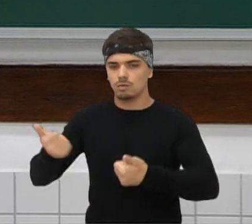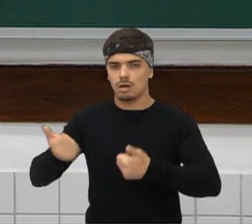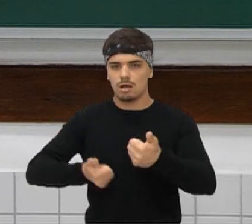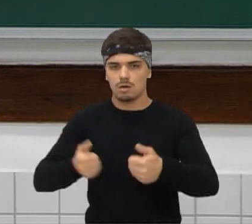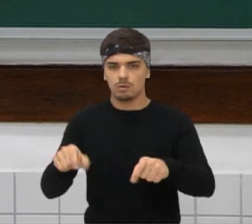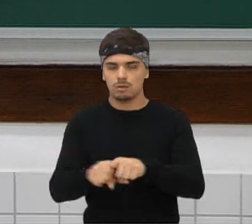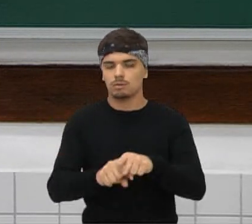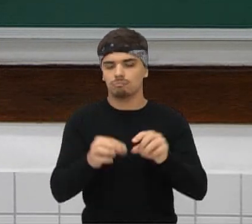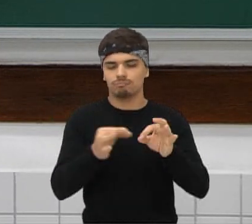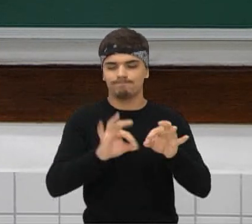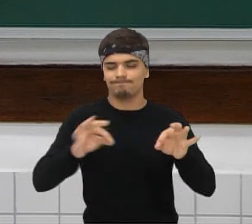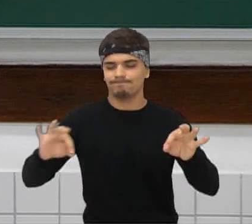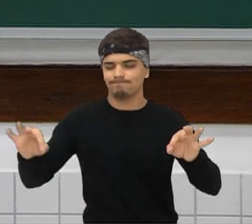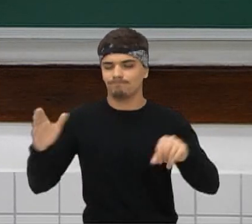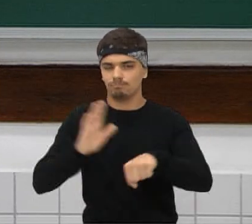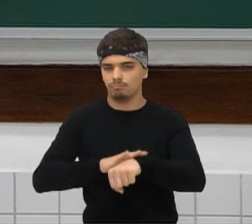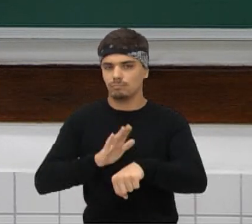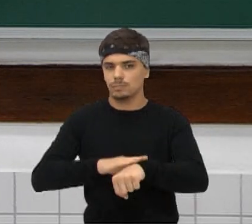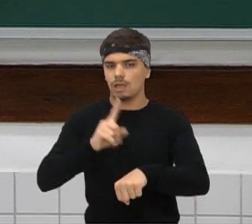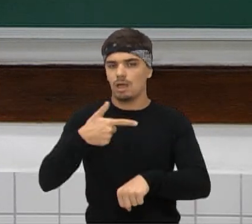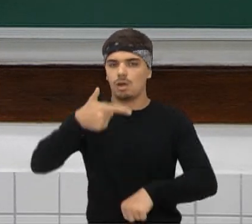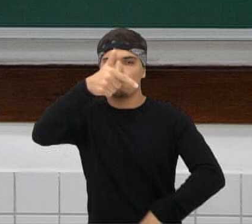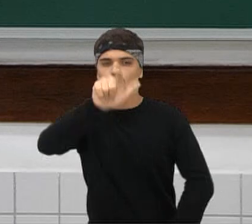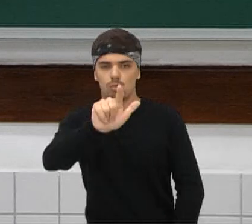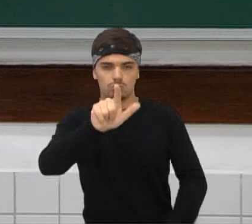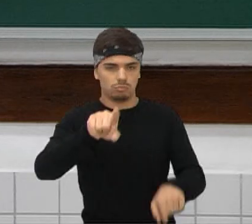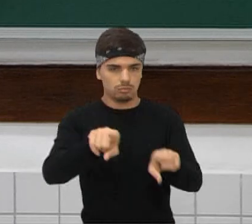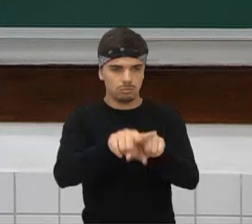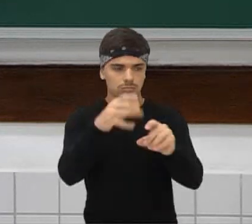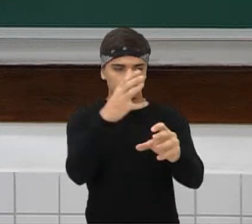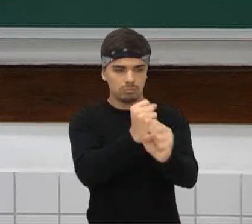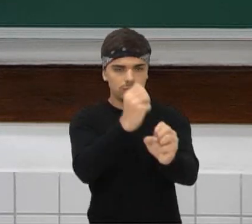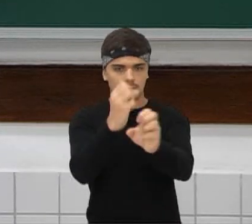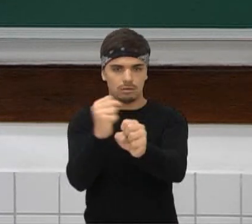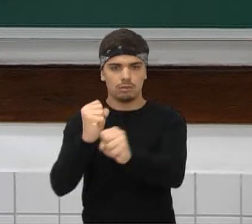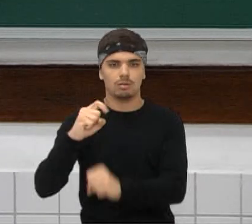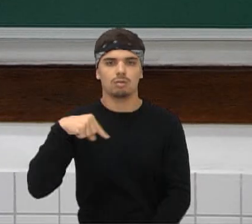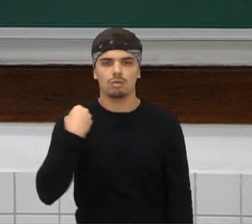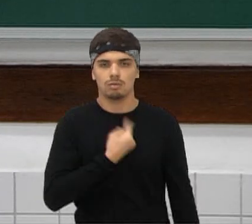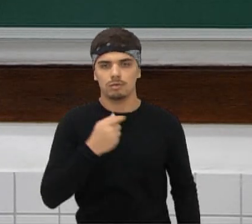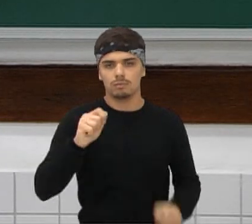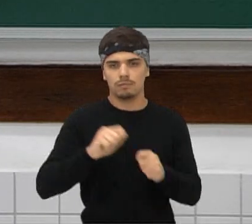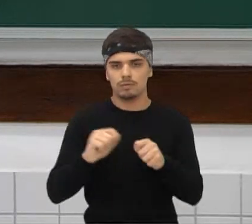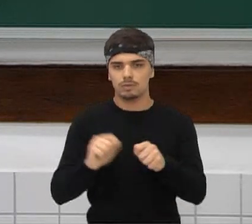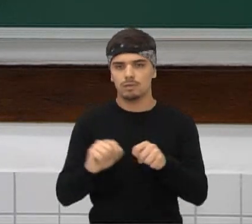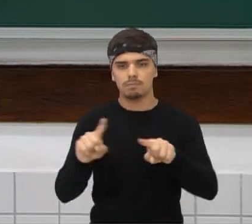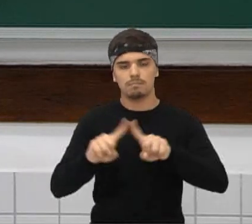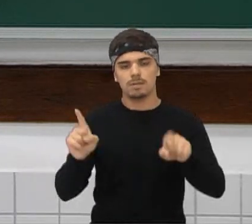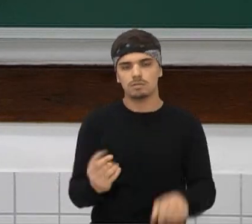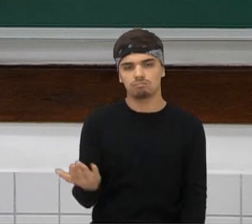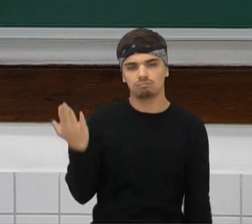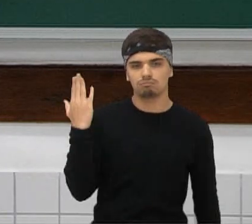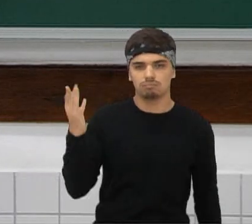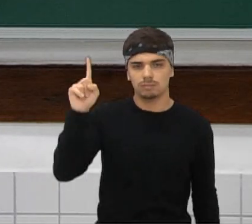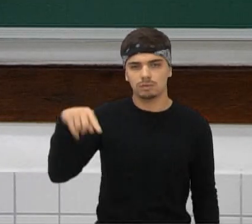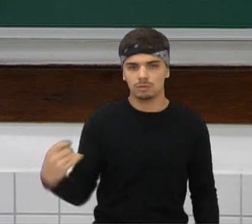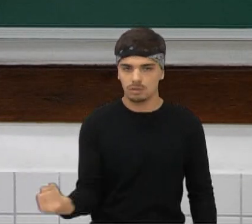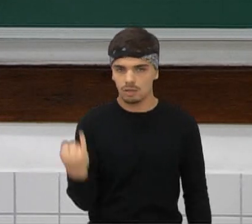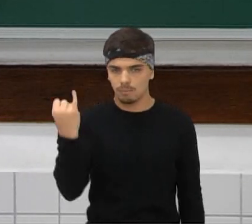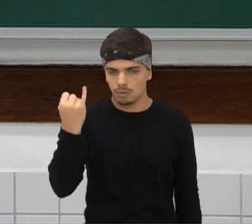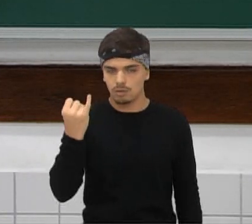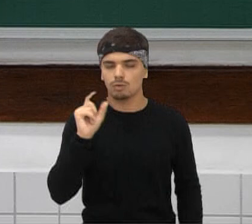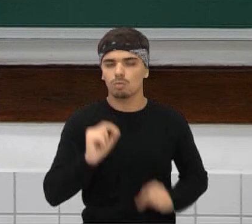prazo, daí já é um outro tipo de cálculo, né, que a gente vai fazer. Mas no momento aqui, é importante a gente